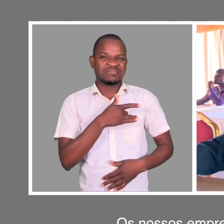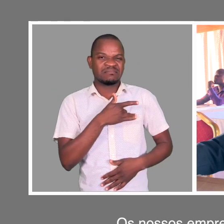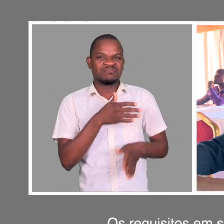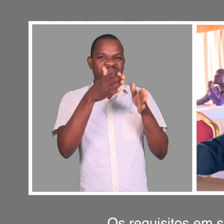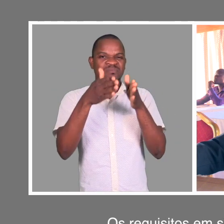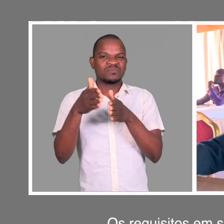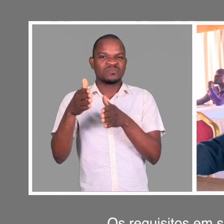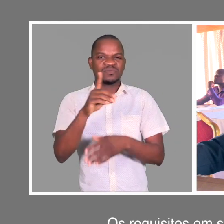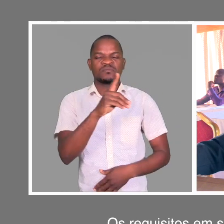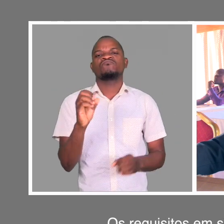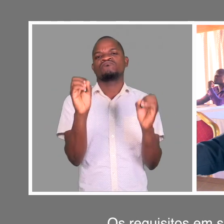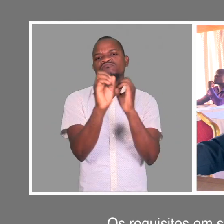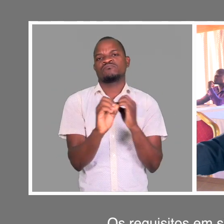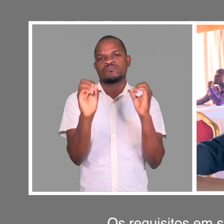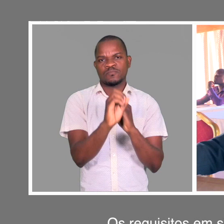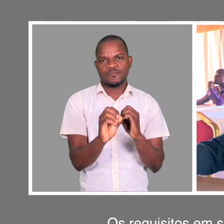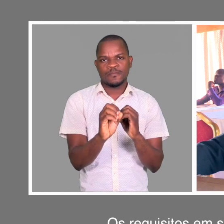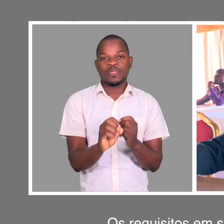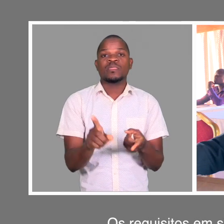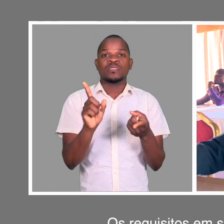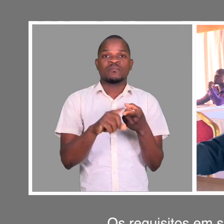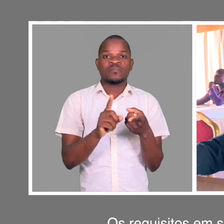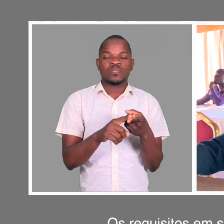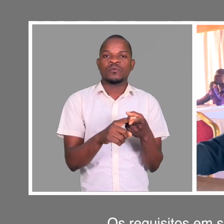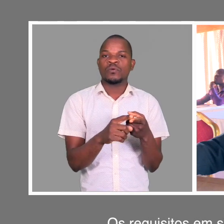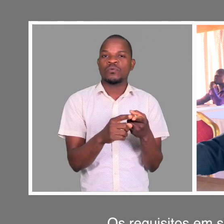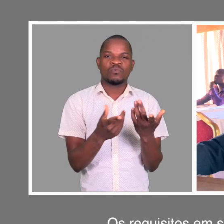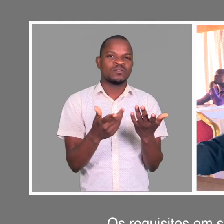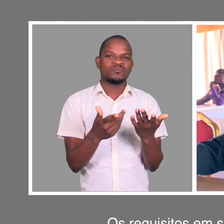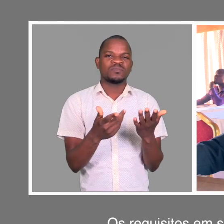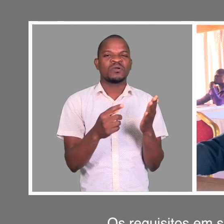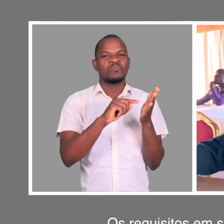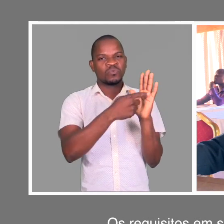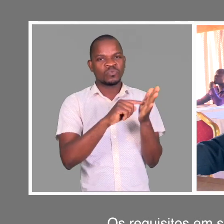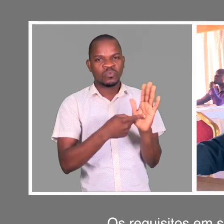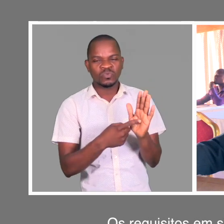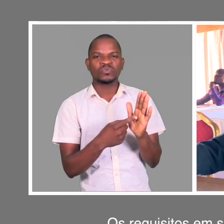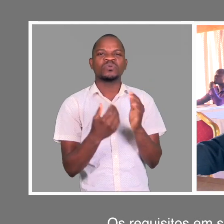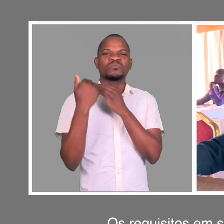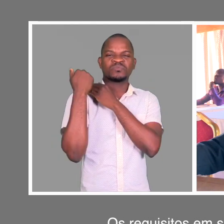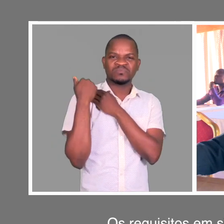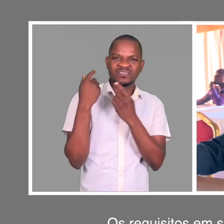com deficiência e não é só. Os requisitos em si que muitas das vezes são